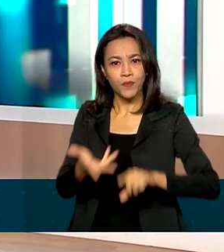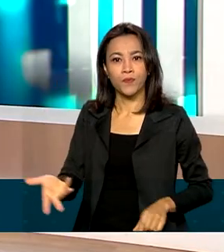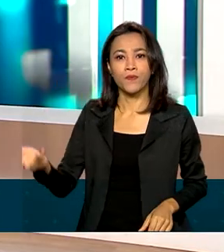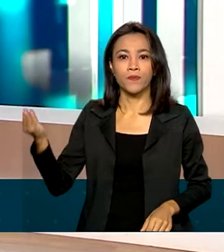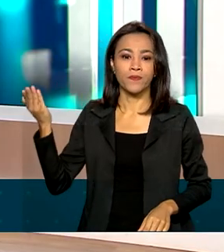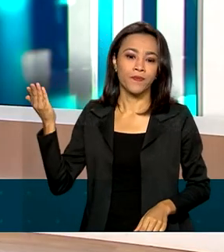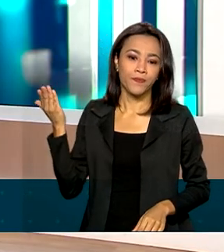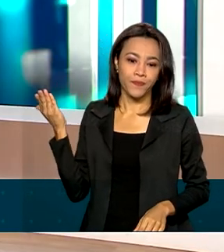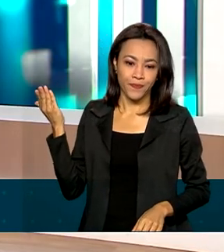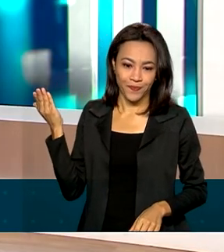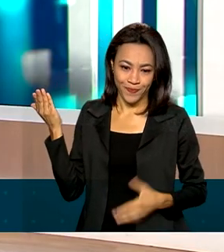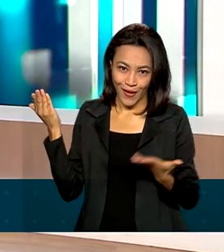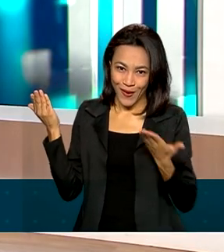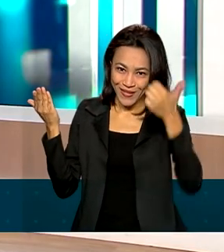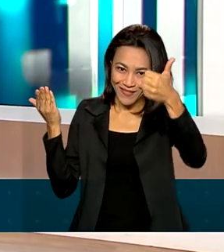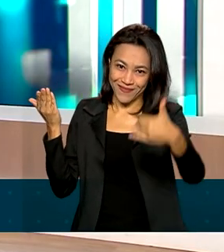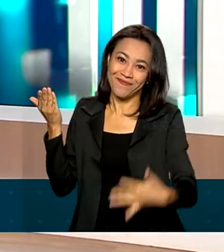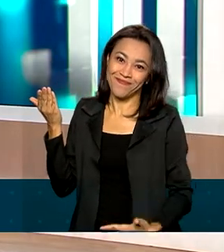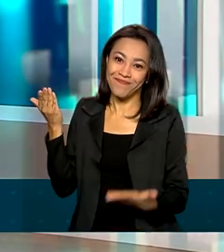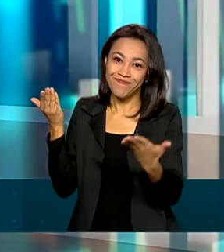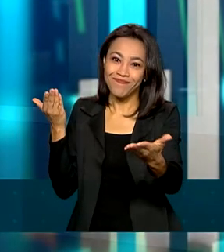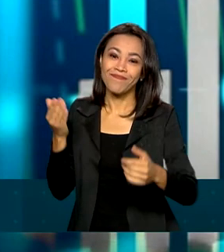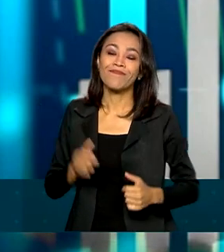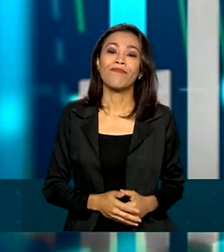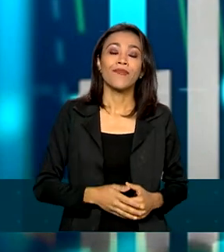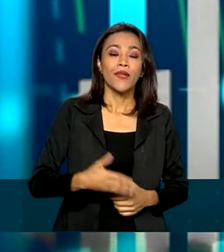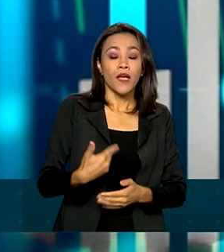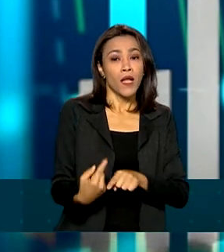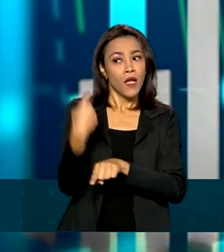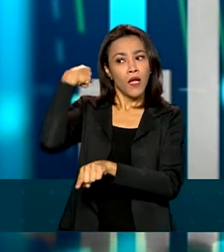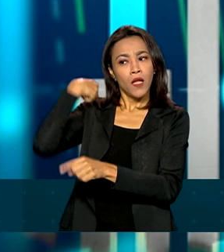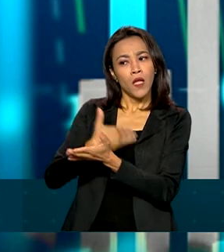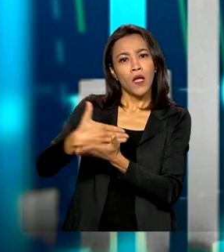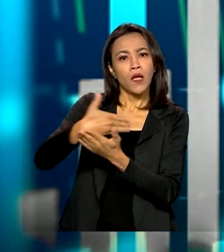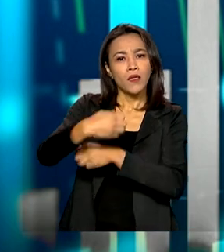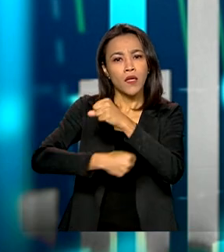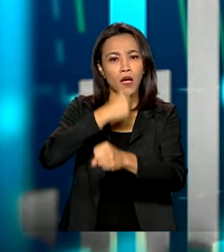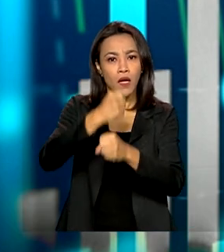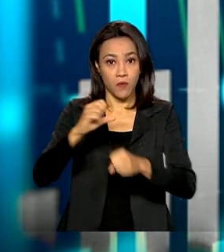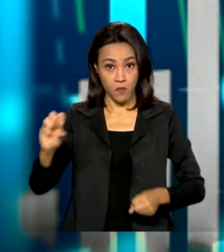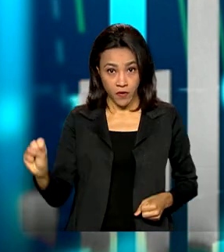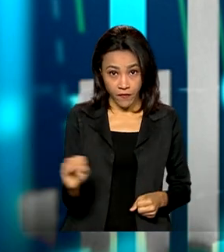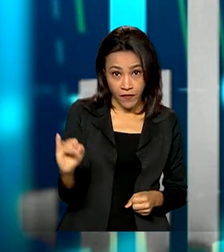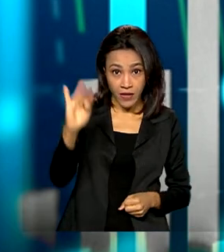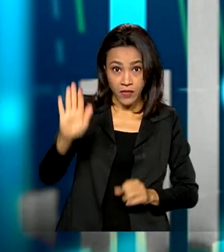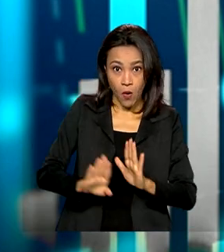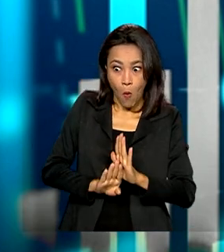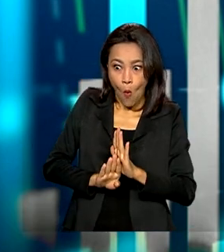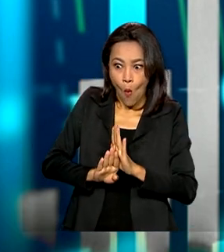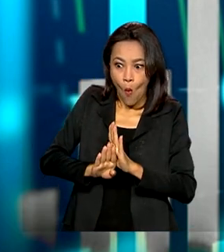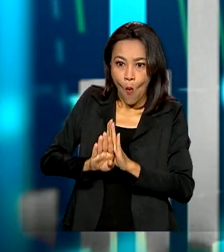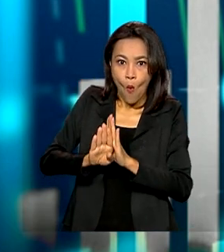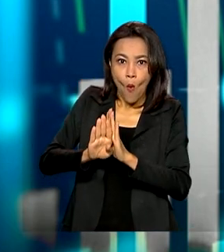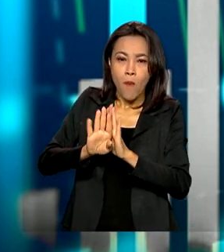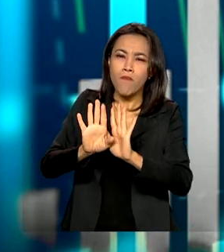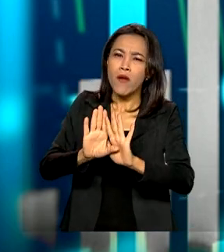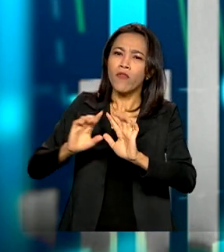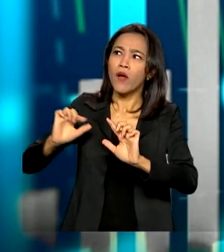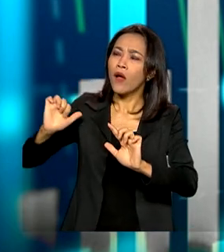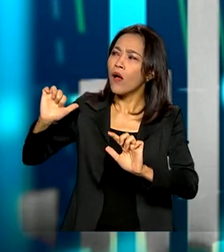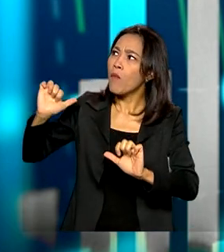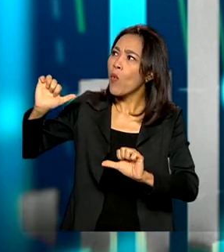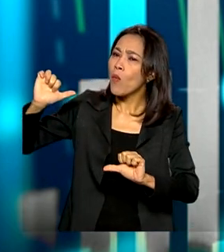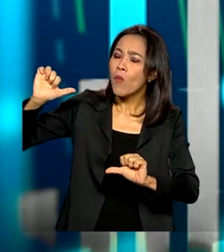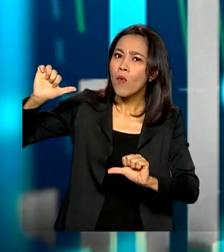qual nós passamos a falar a partir de agora. No início do ano, havia uma expectativa de inflação elevada, só que essa expectativa foi mudando ao longo do